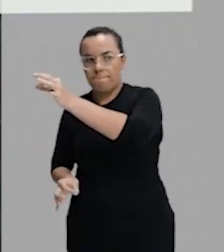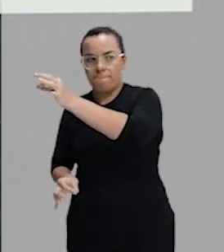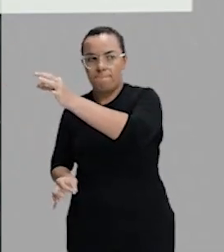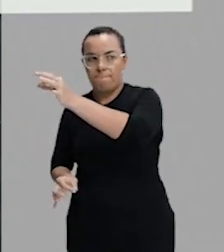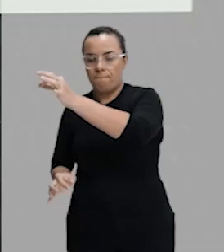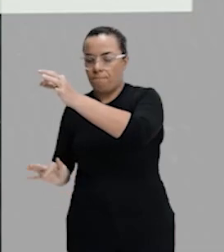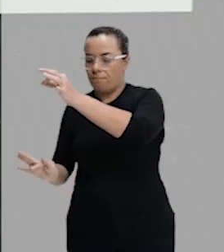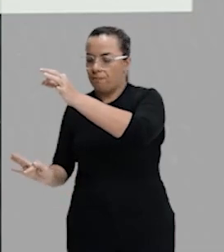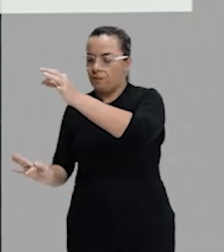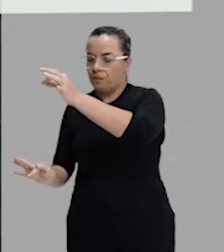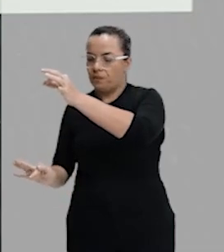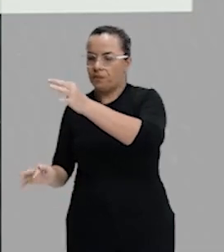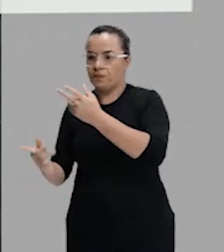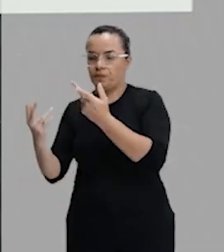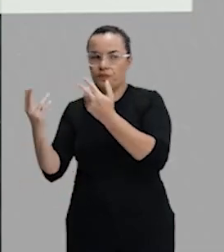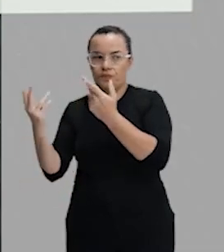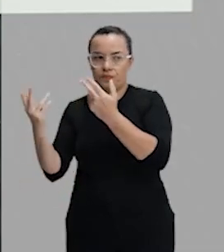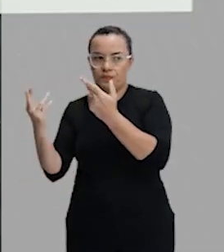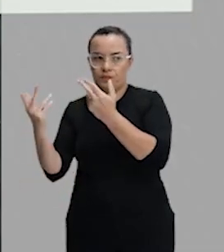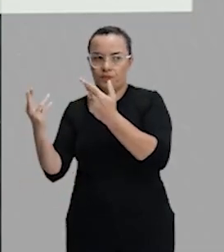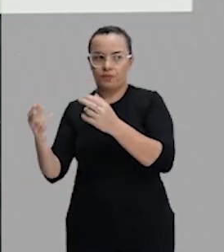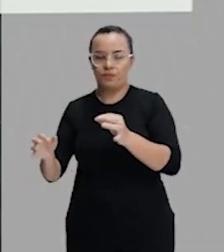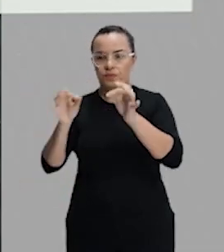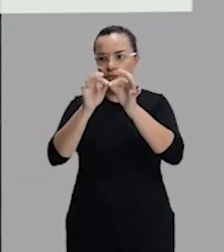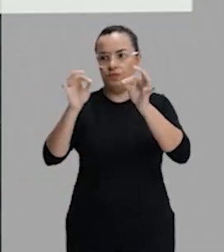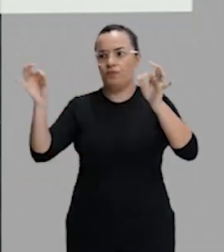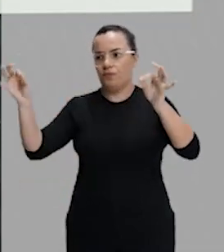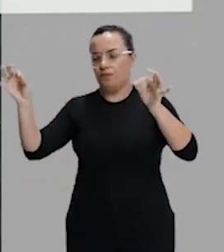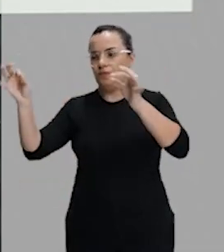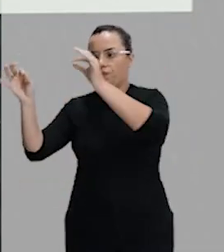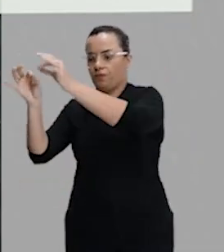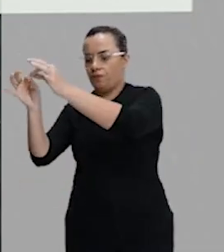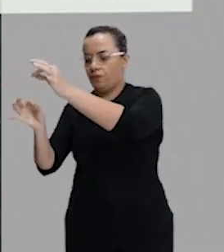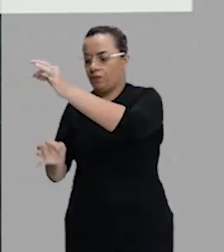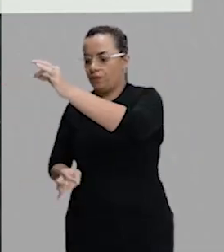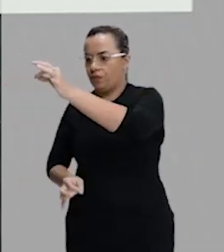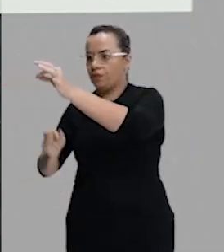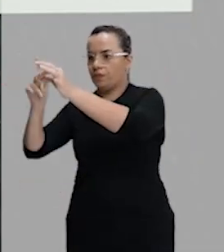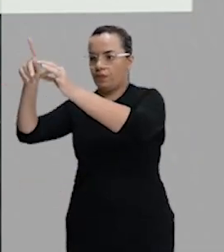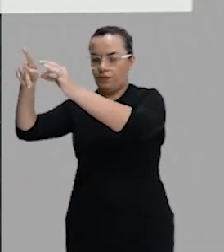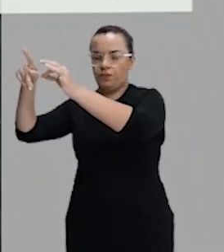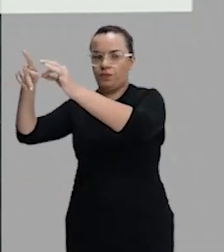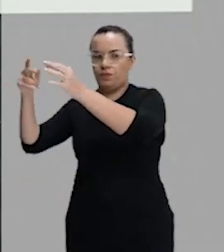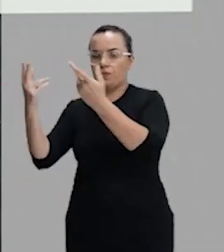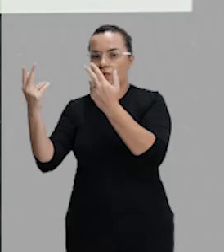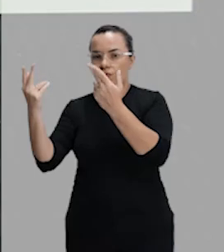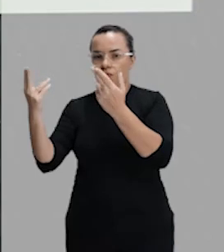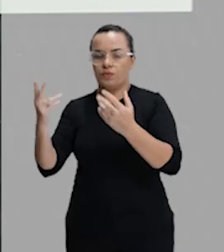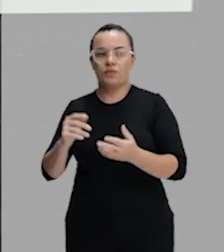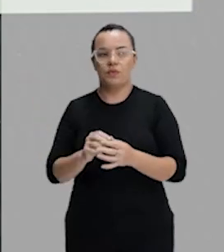mesma distância do ponto P para a reta F. A parábola vai ser